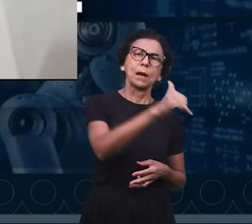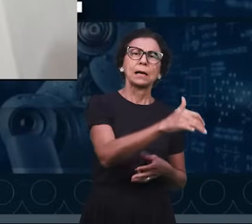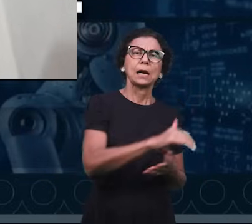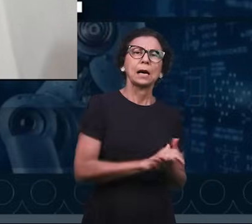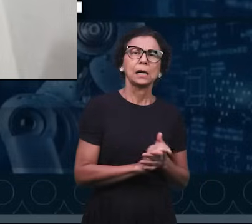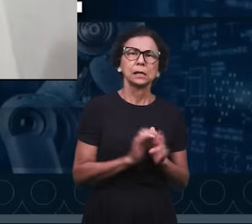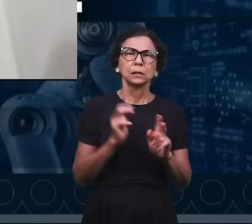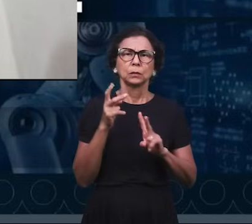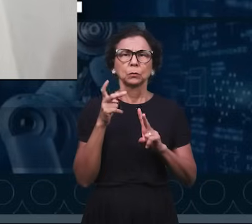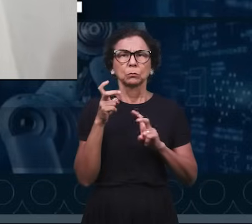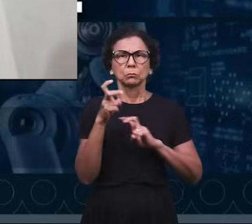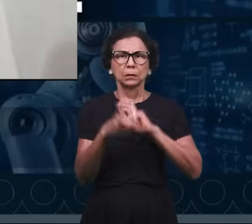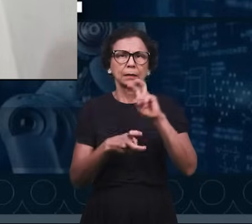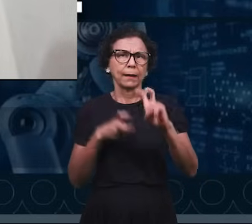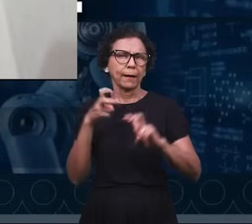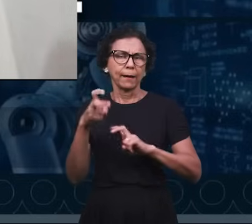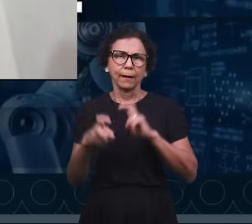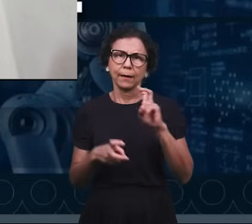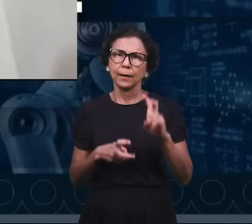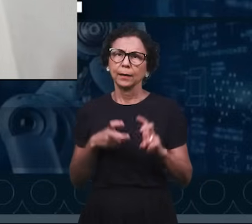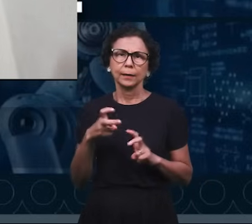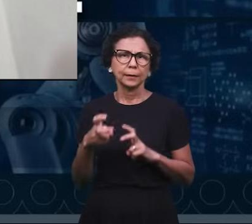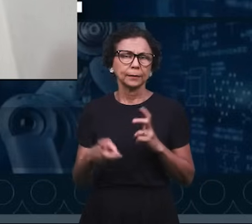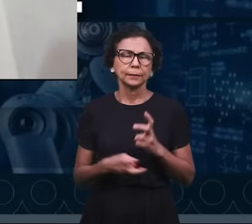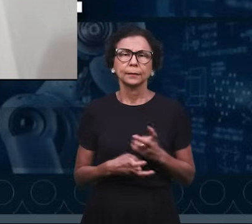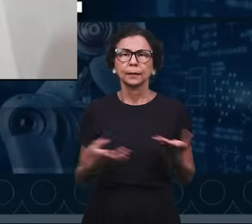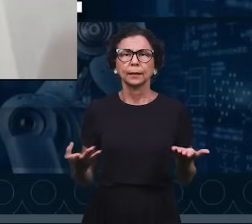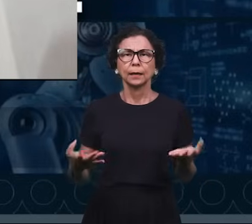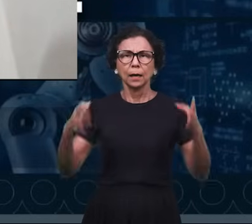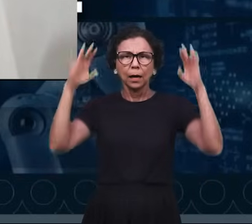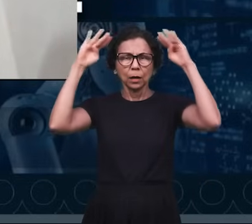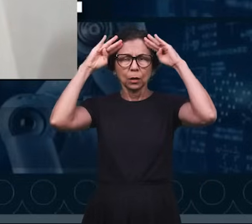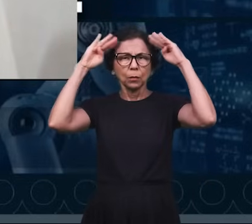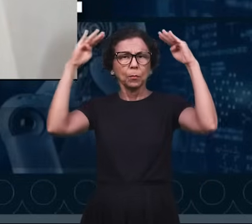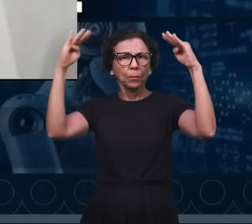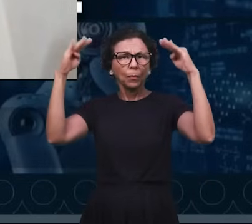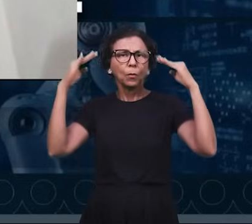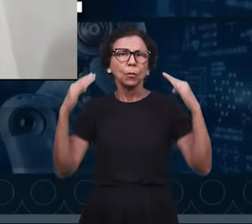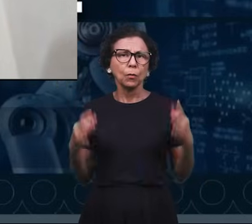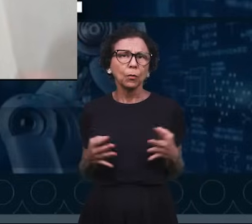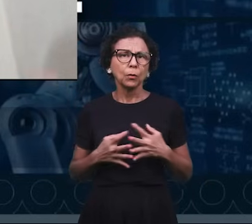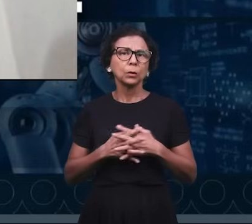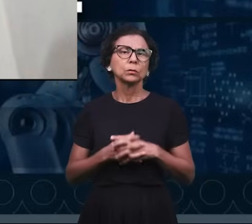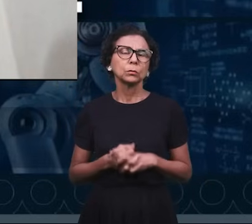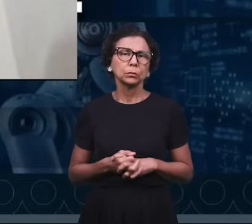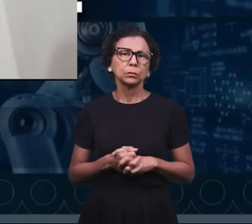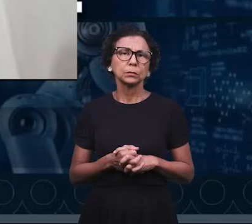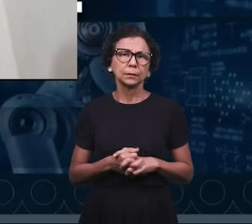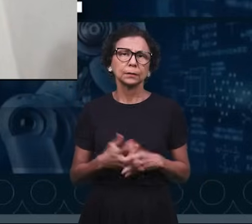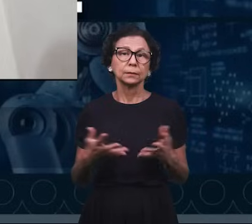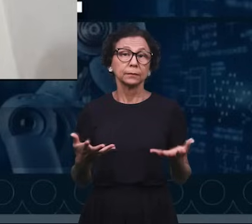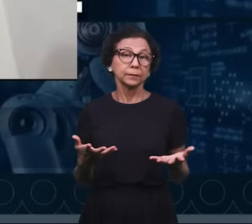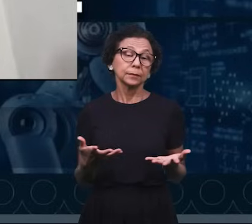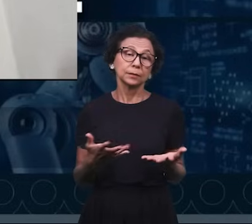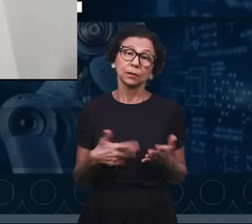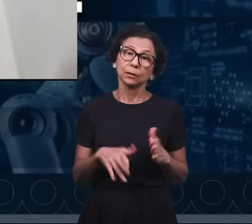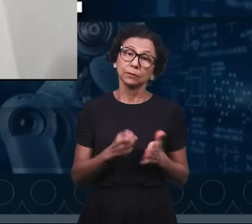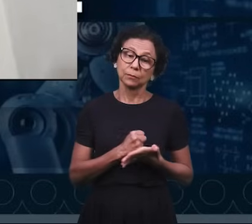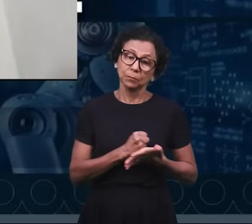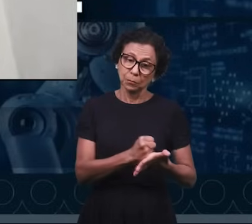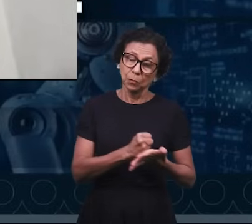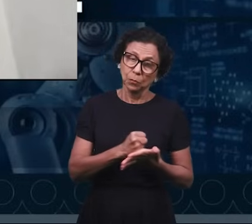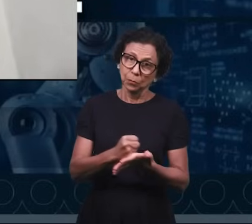né? Melhorando a eficiência, por exemplo, no aeroporto, a eficiência do tráfego ferroviário. Para